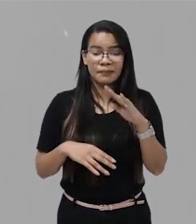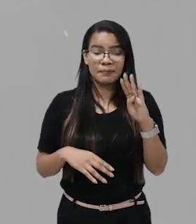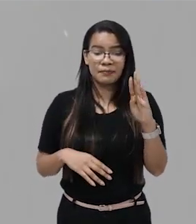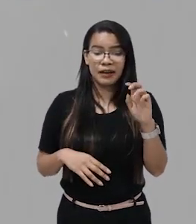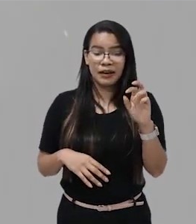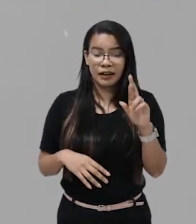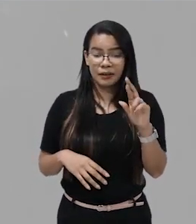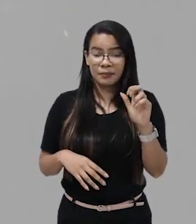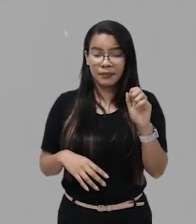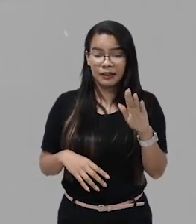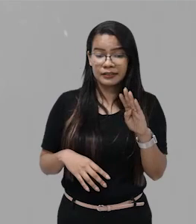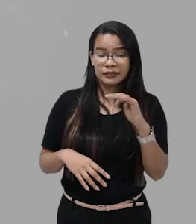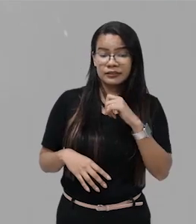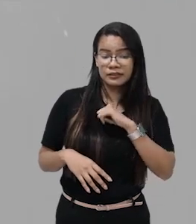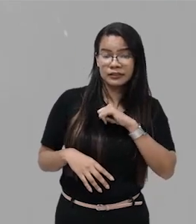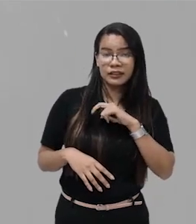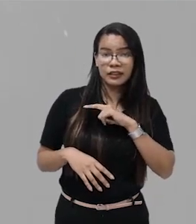efeitos